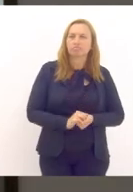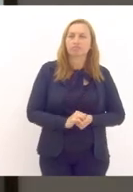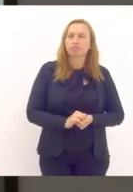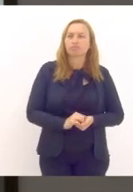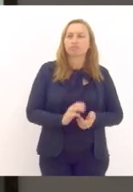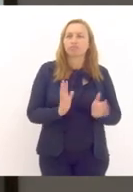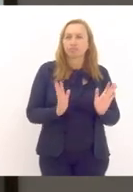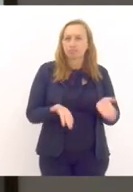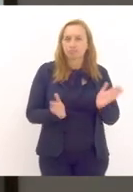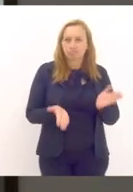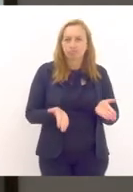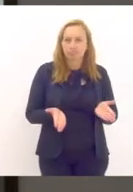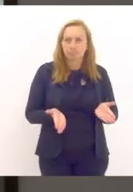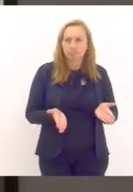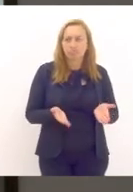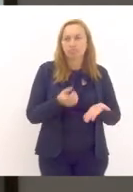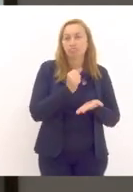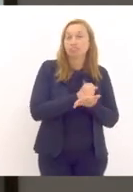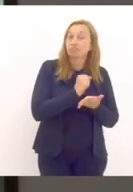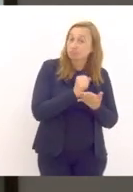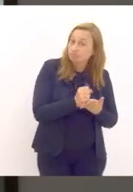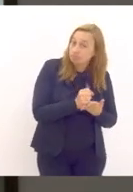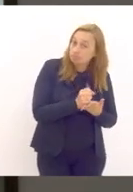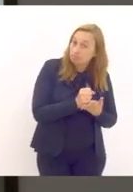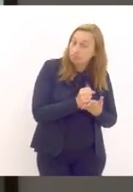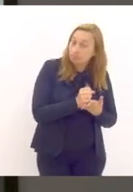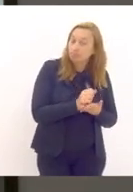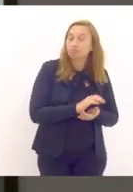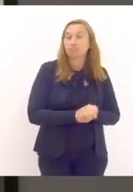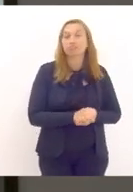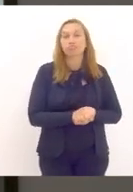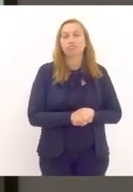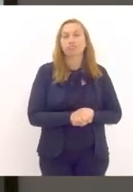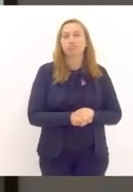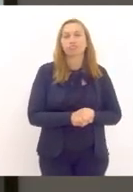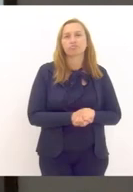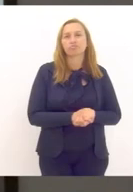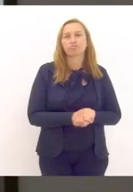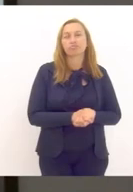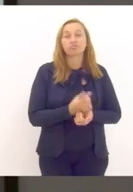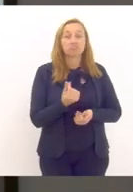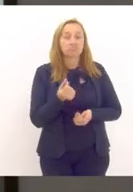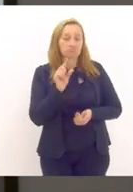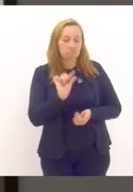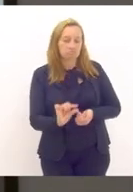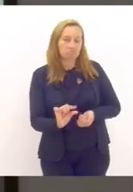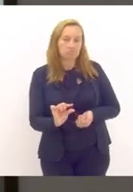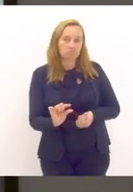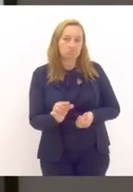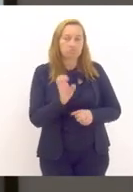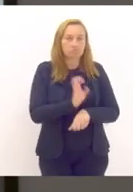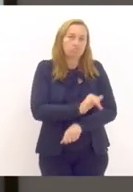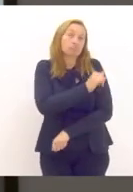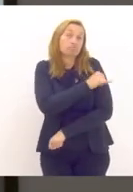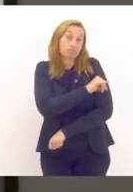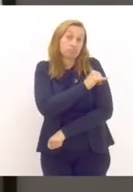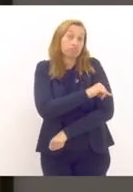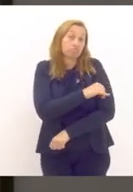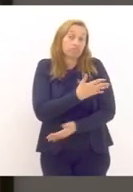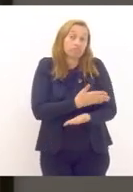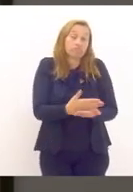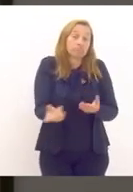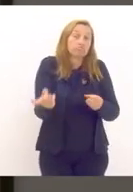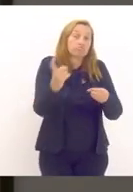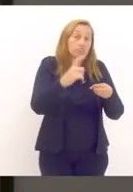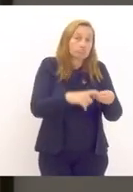na hora de fazer uma contratação, é uma contratação com preço melhor. O Estado do Rio de Janeiro começa a voltar a